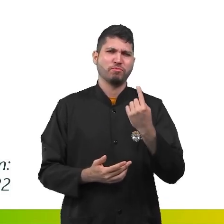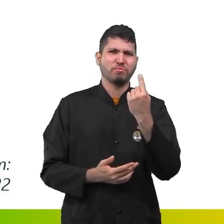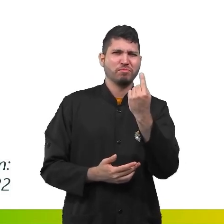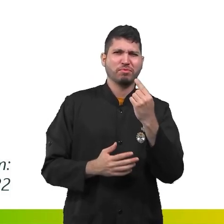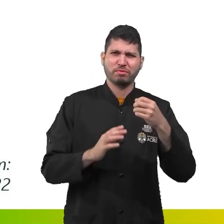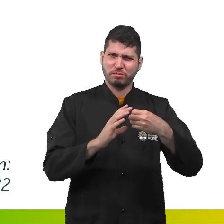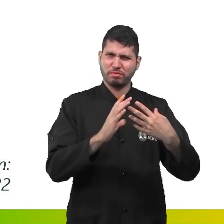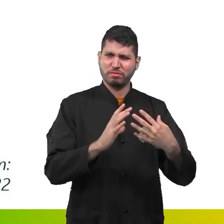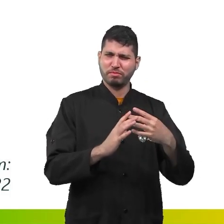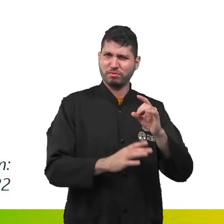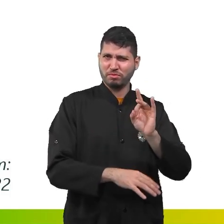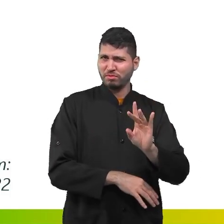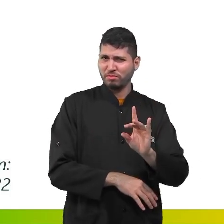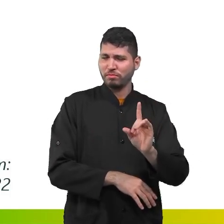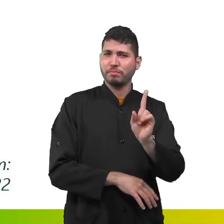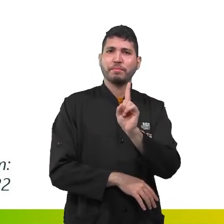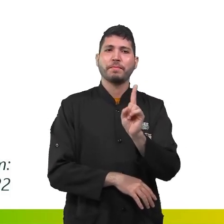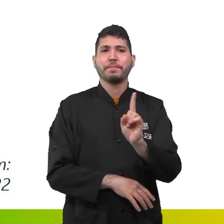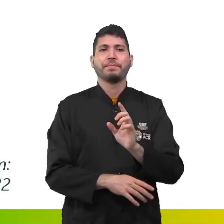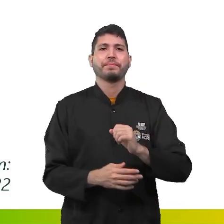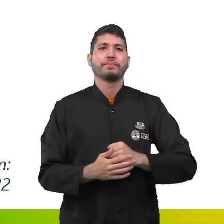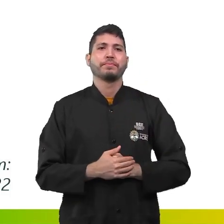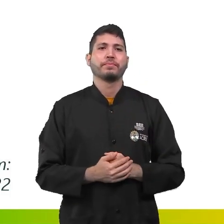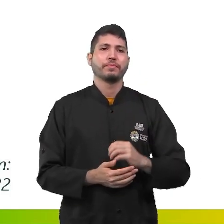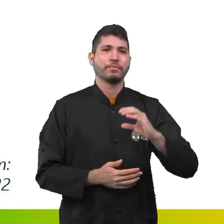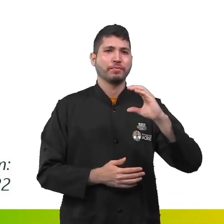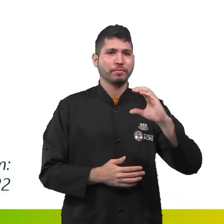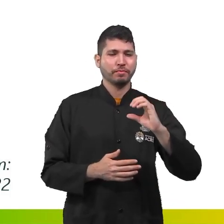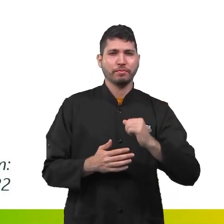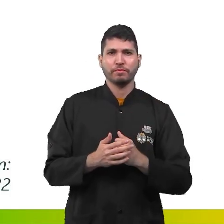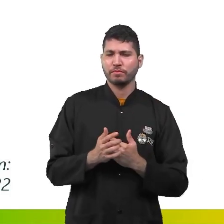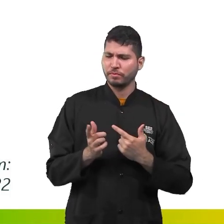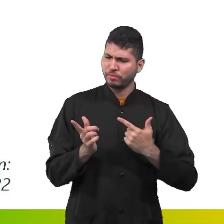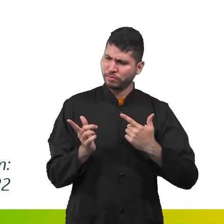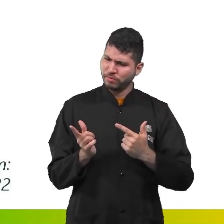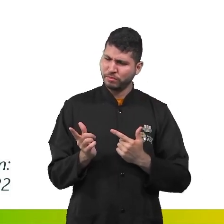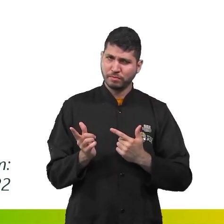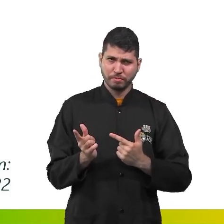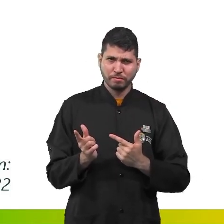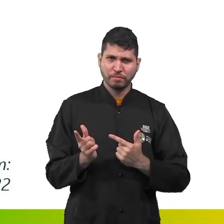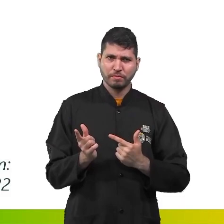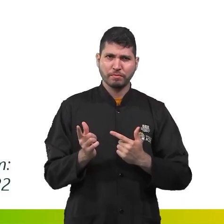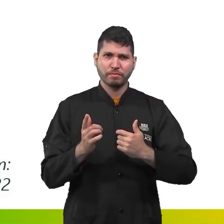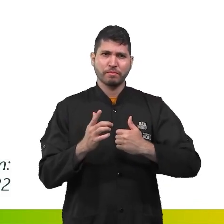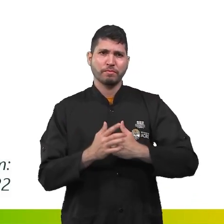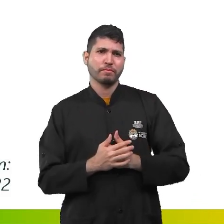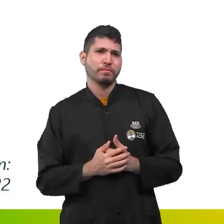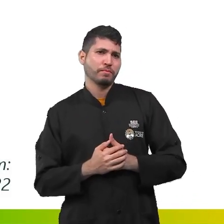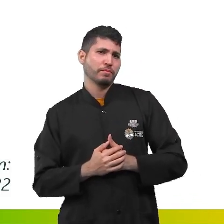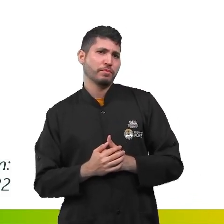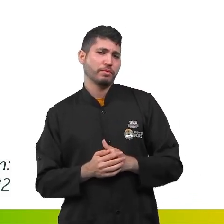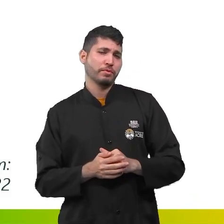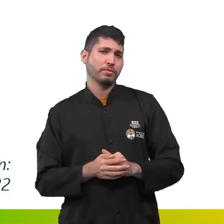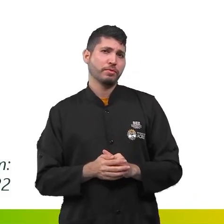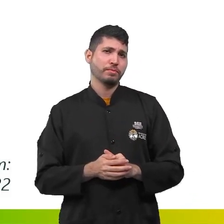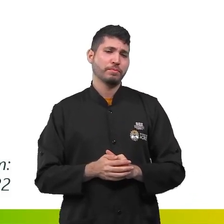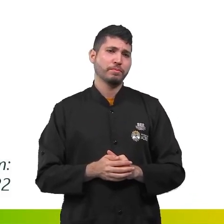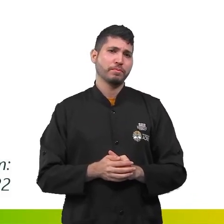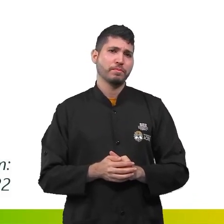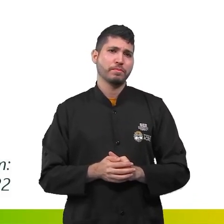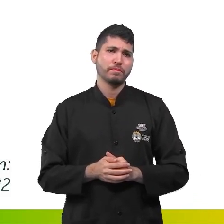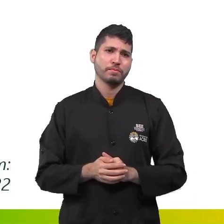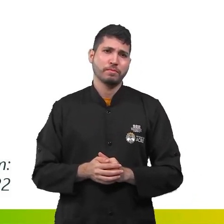bom? Letra C, sugestão de armas não convencionais. Realmente, como eu falei para vocês, os